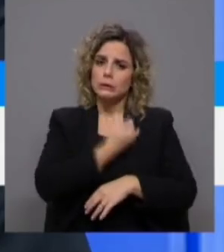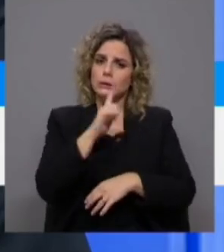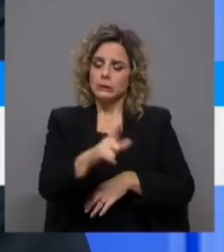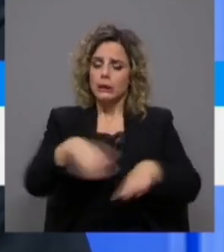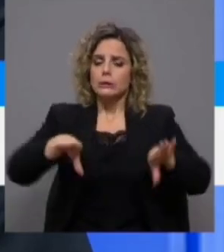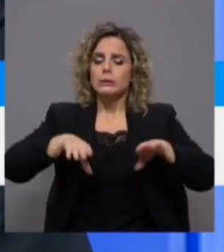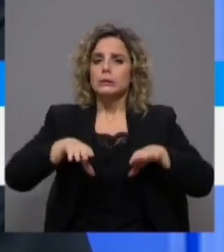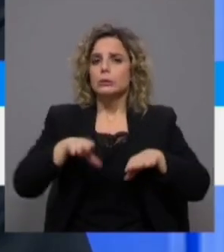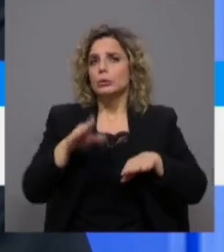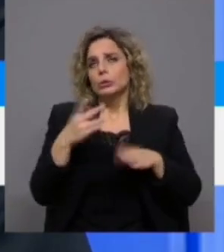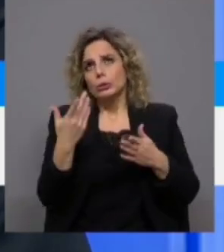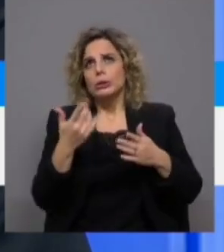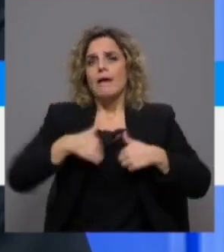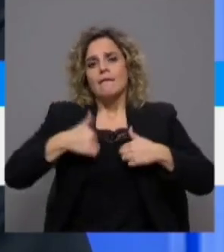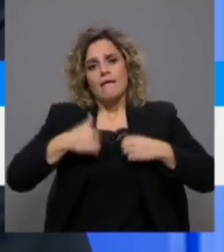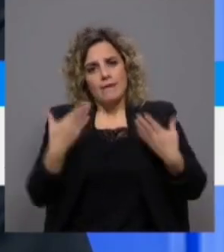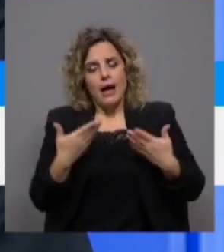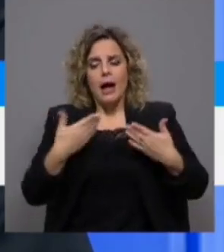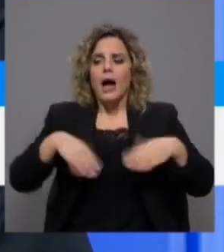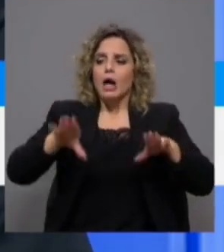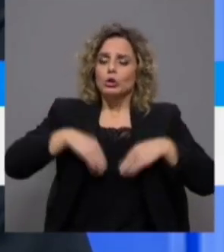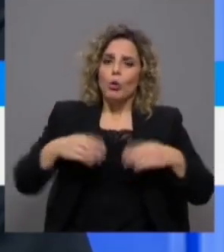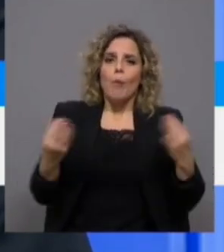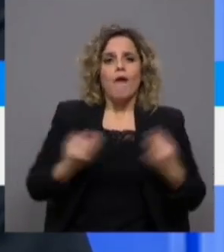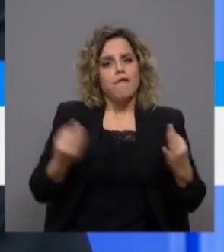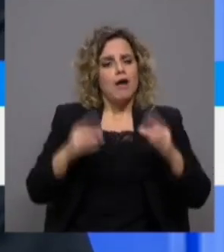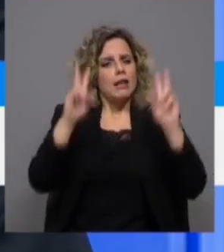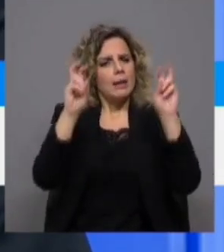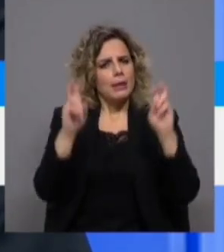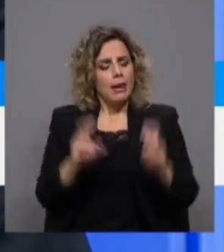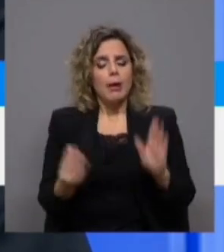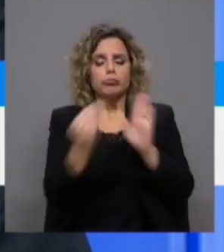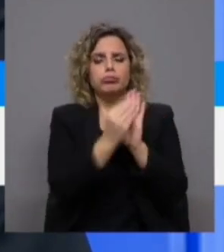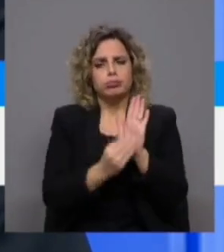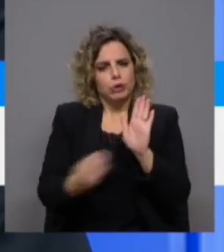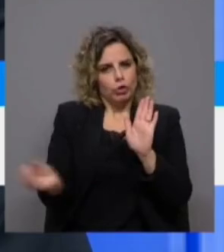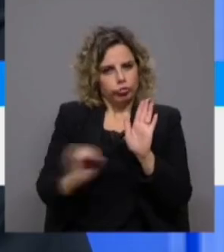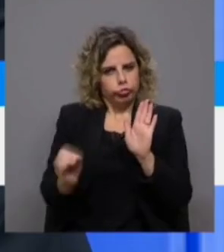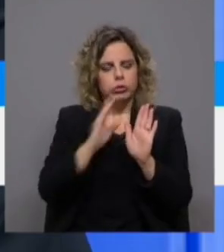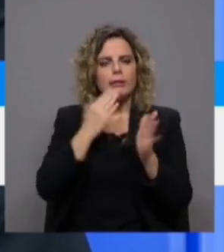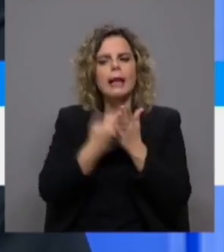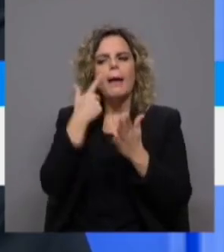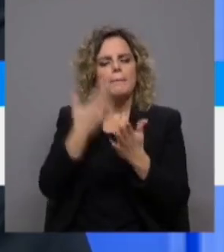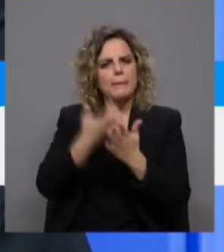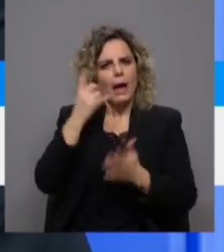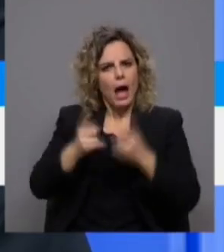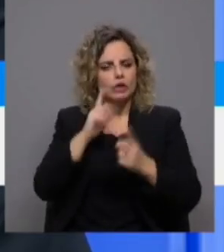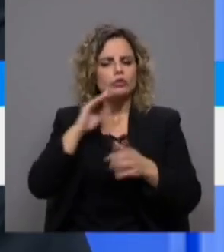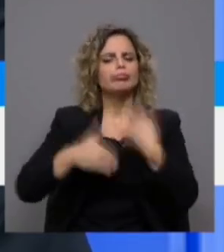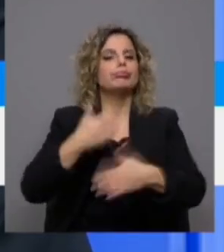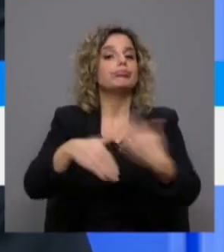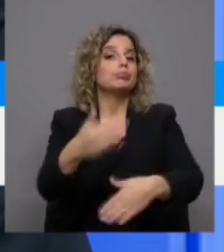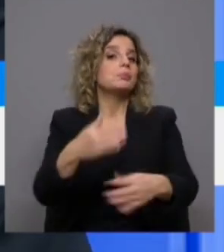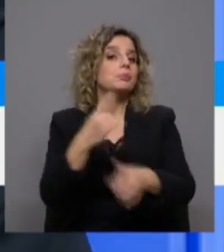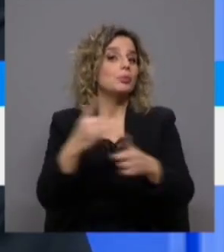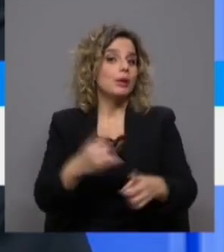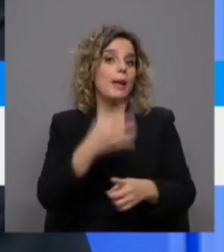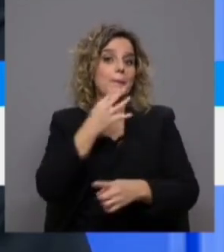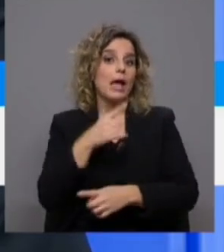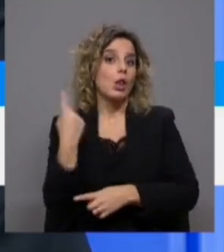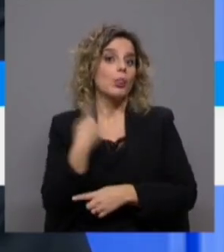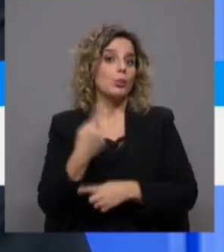os os gastos desse tema não teriam estado na agenda e não ter entendido que está que tiveram e o desenlace que tiveram que todos eles